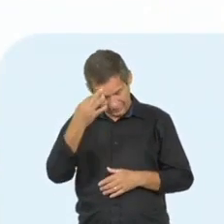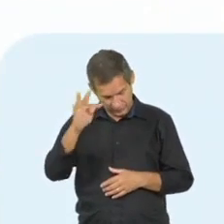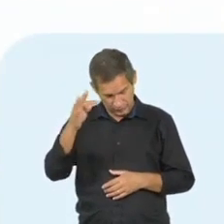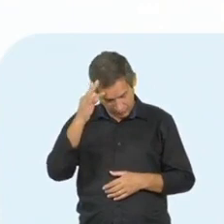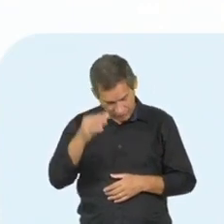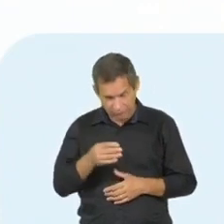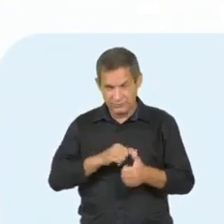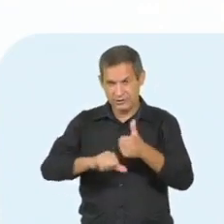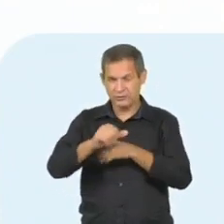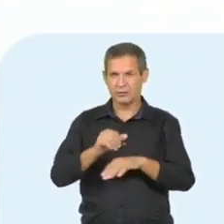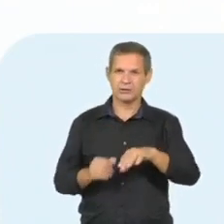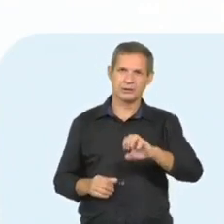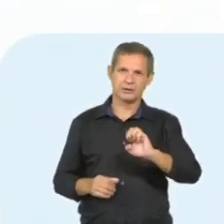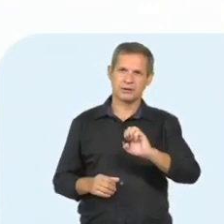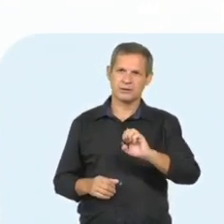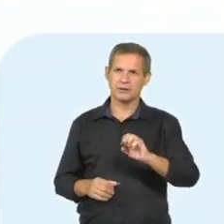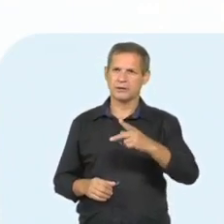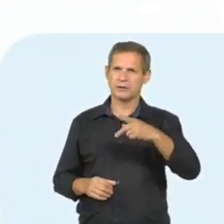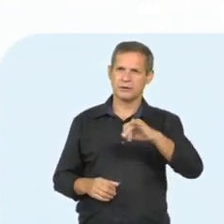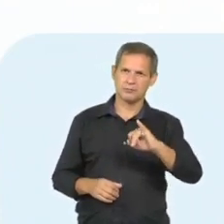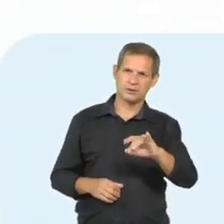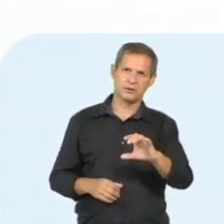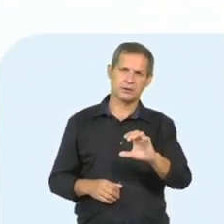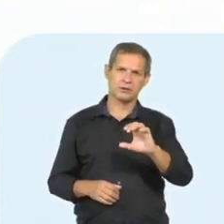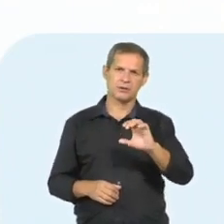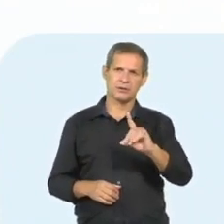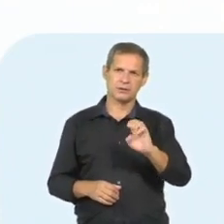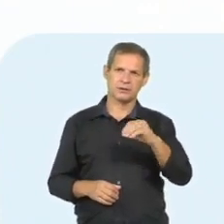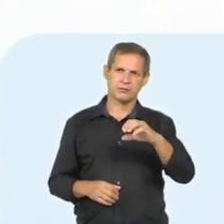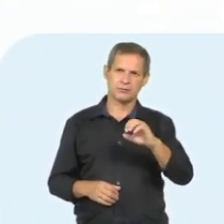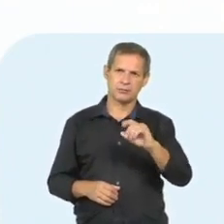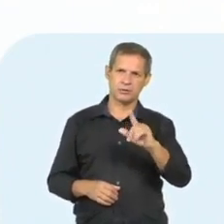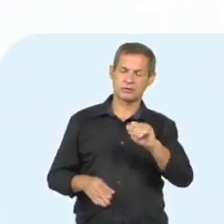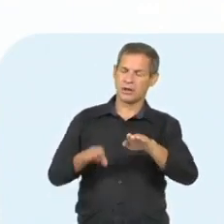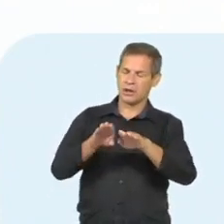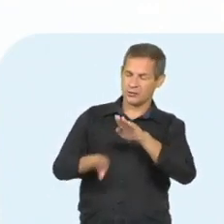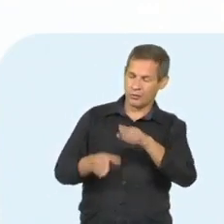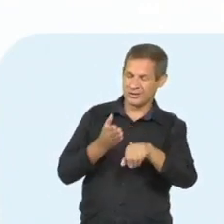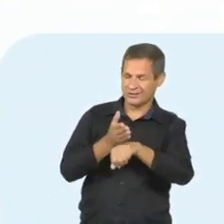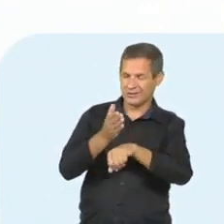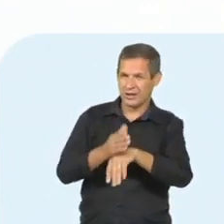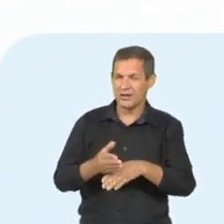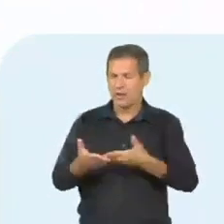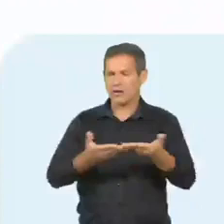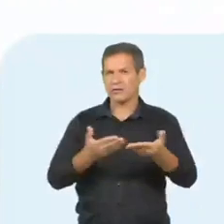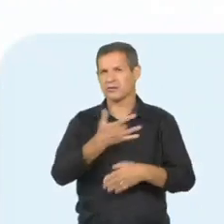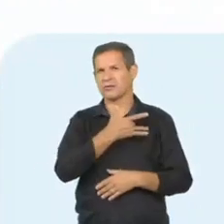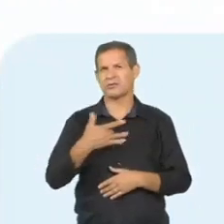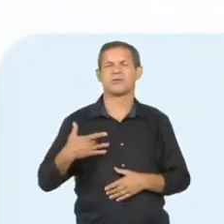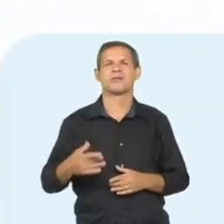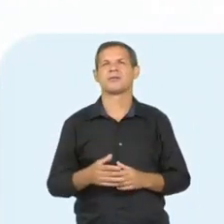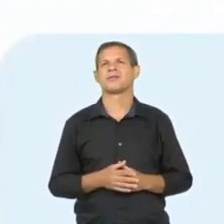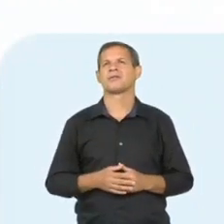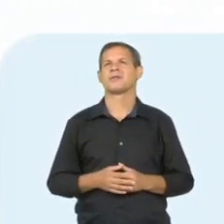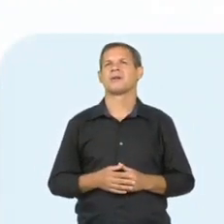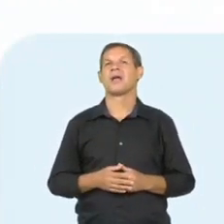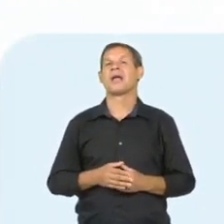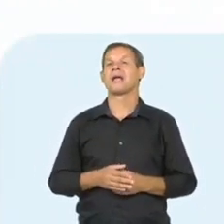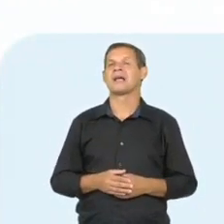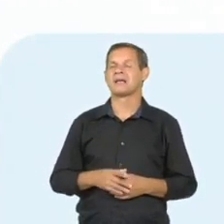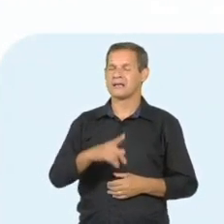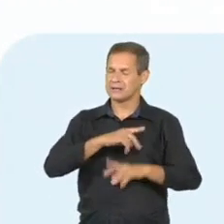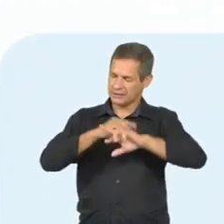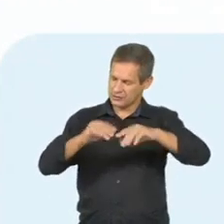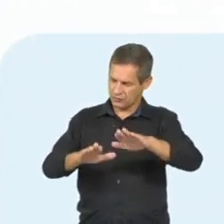dessa transição epidemiológica, que é a desigualdade no acesso a serviços de saúde gera